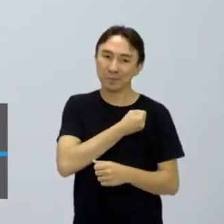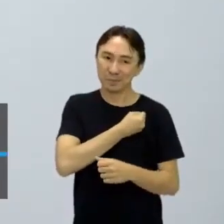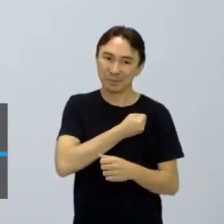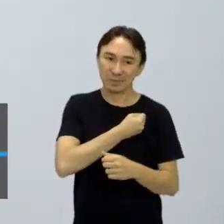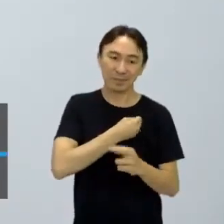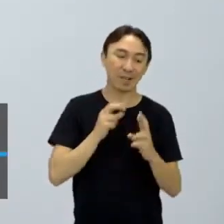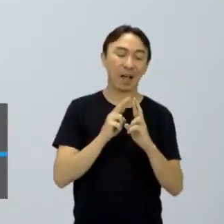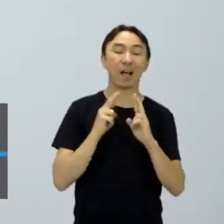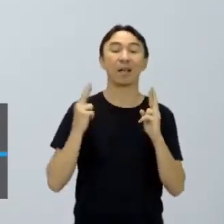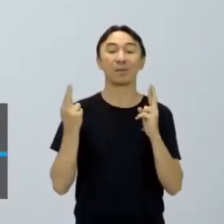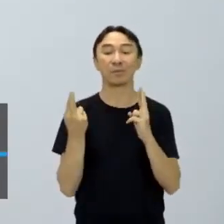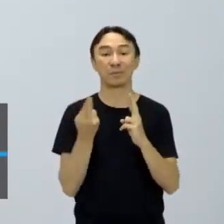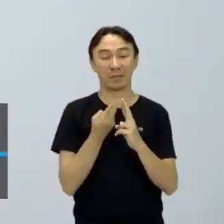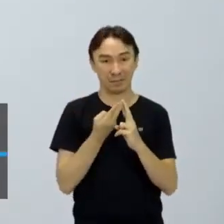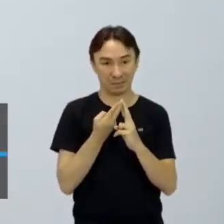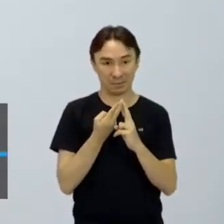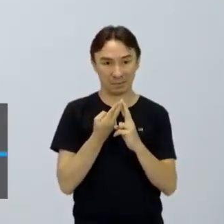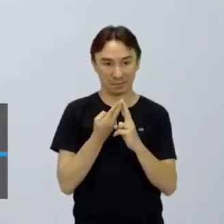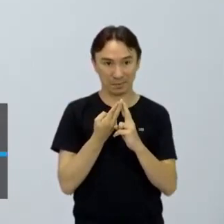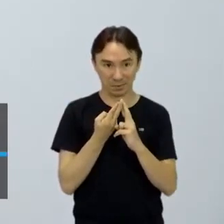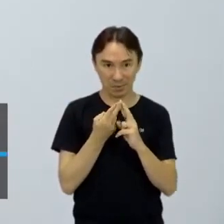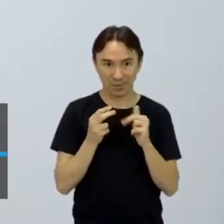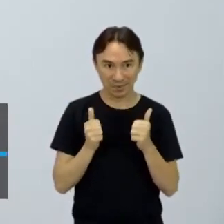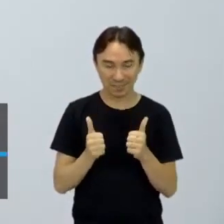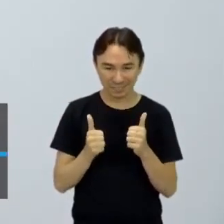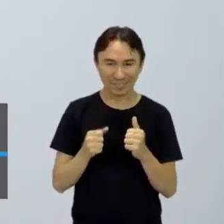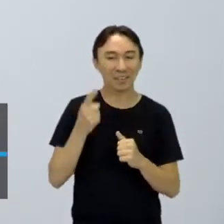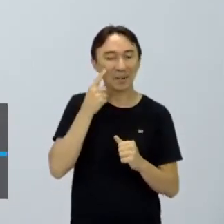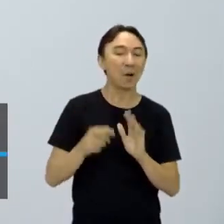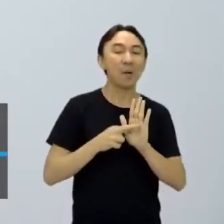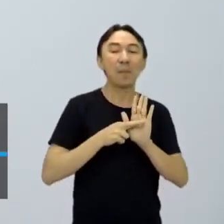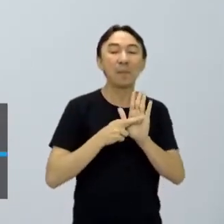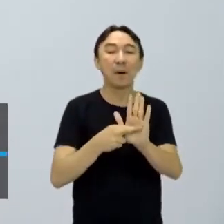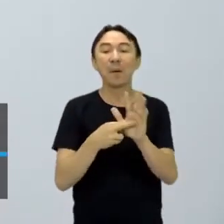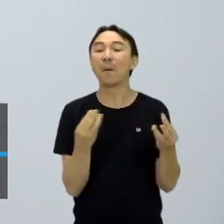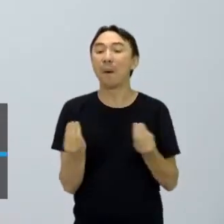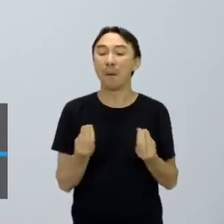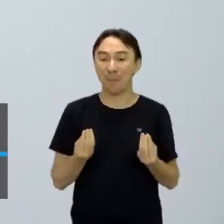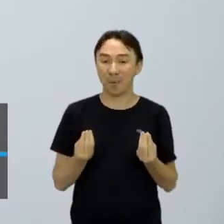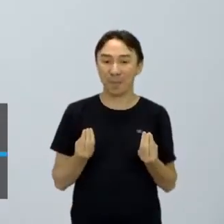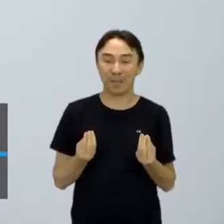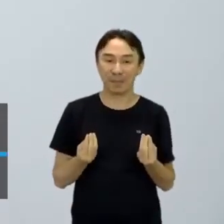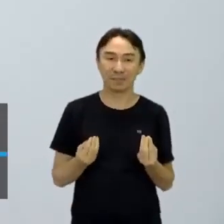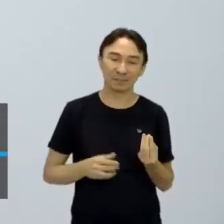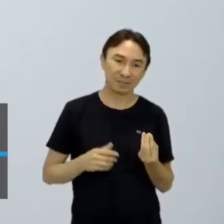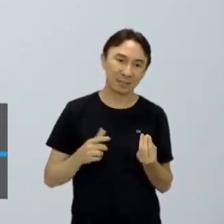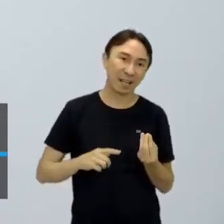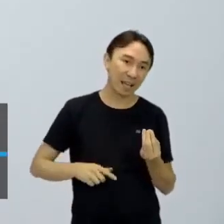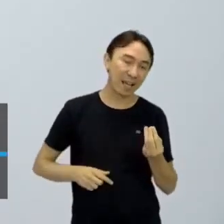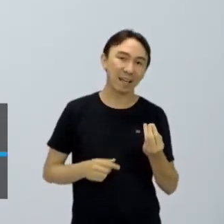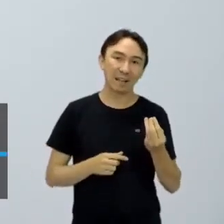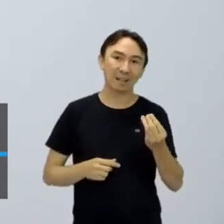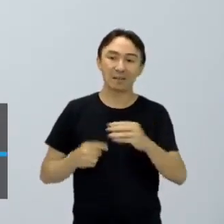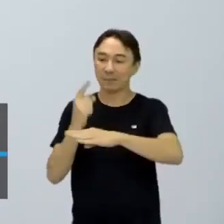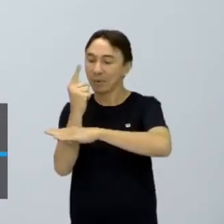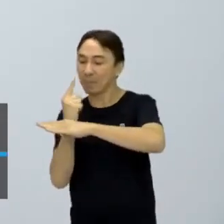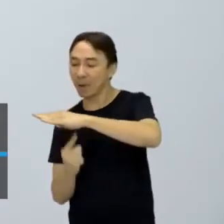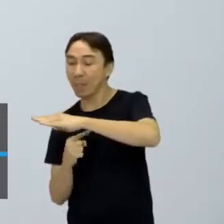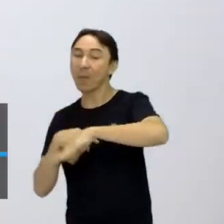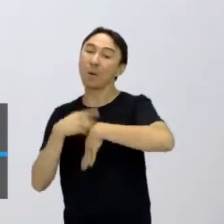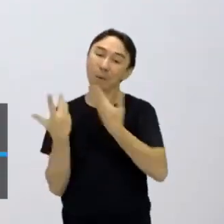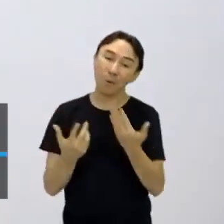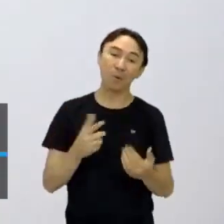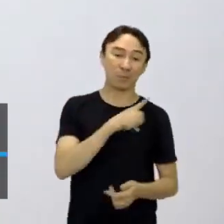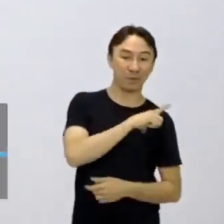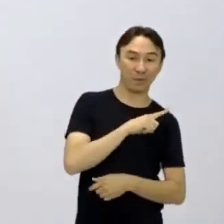representar como esses números aparecem, tá bom? Ver essas representações, ou decimal ou fracionário, beleza? Olha